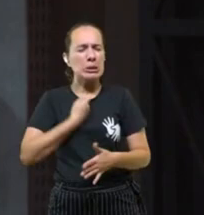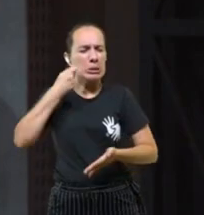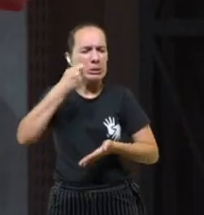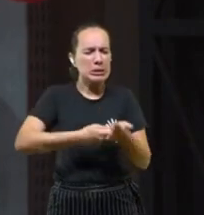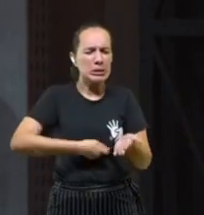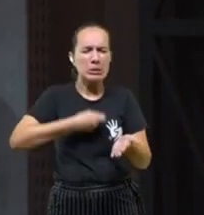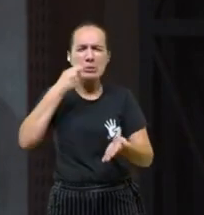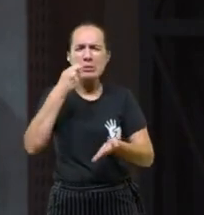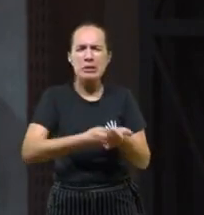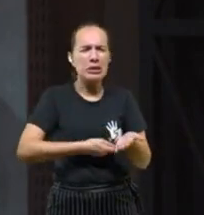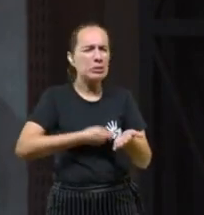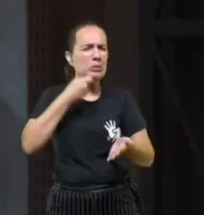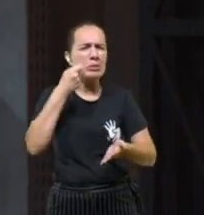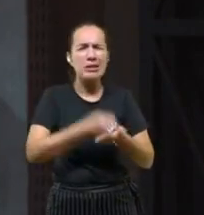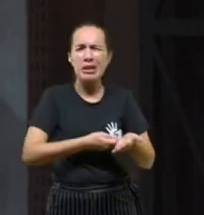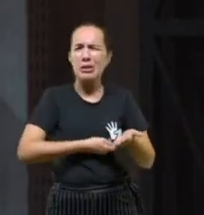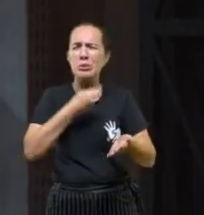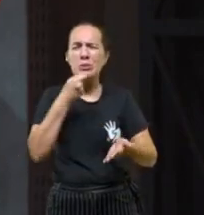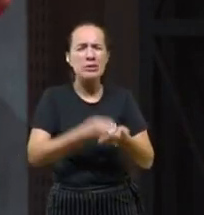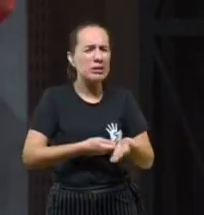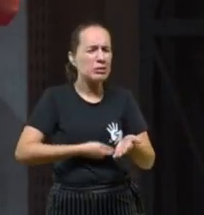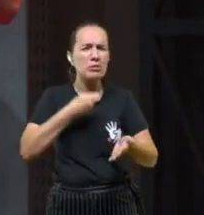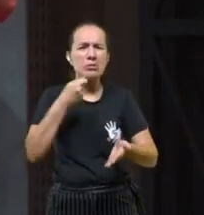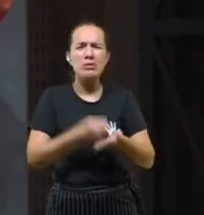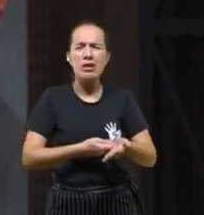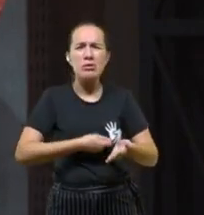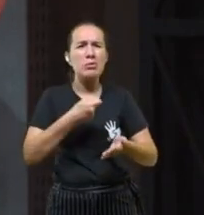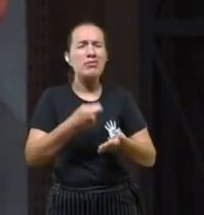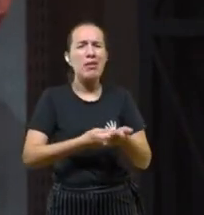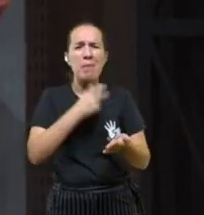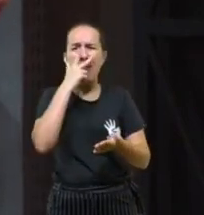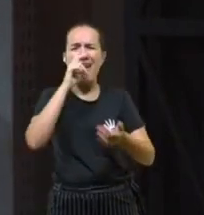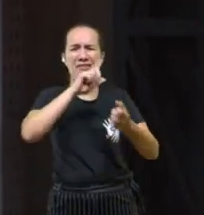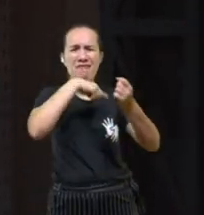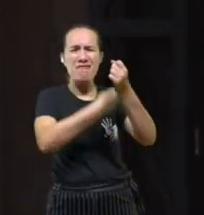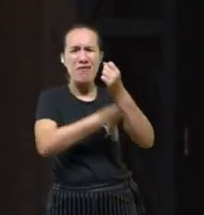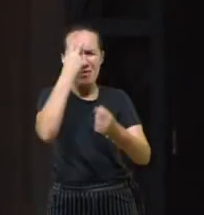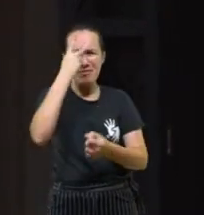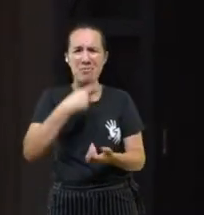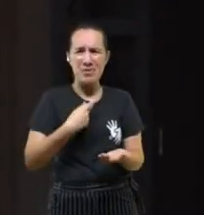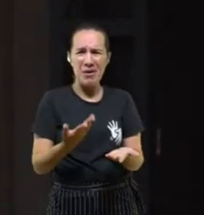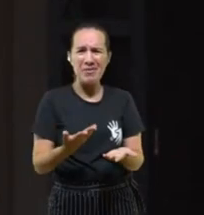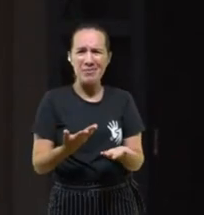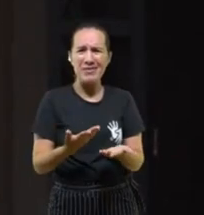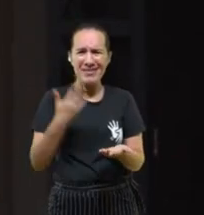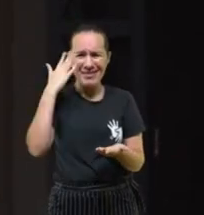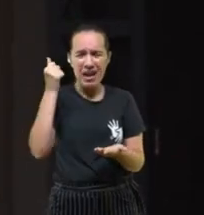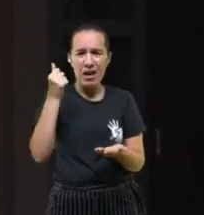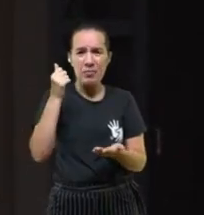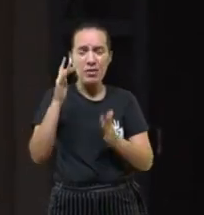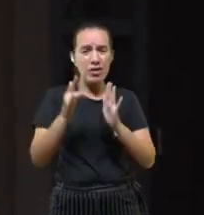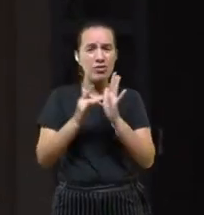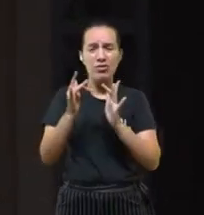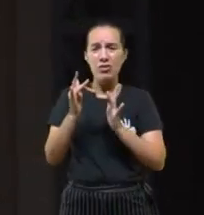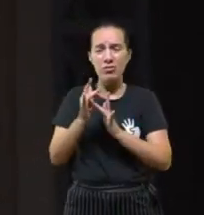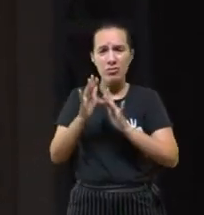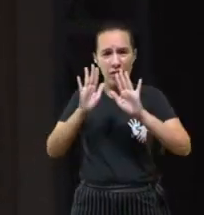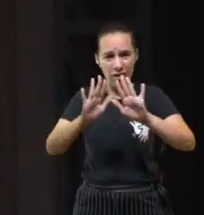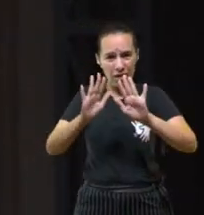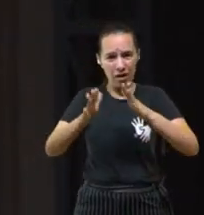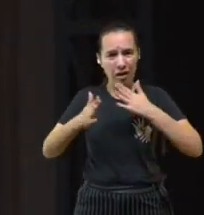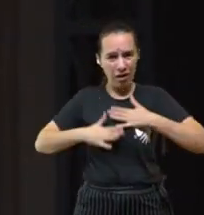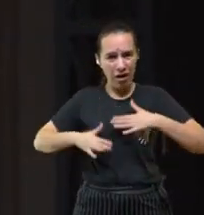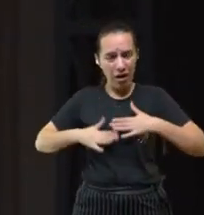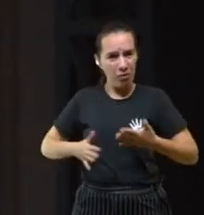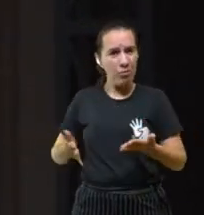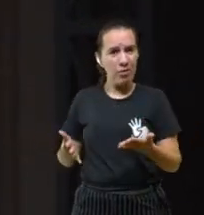lutando tanto e forçando tanto, e às vezes Jesus está dizendo: calma,